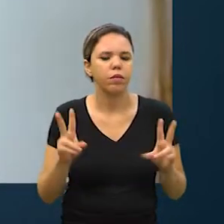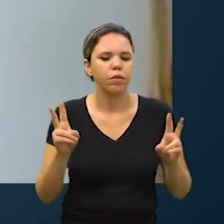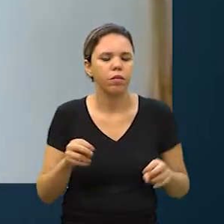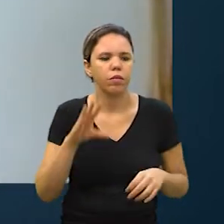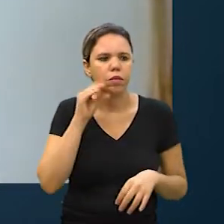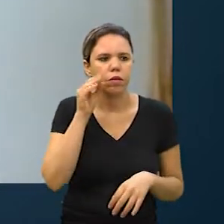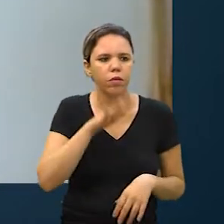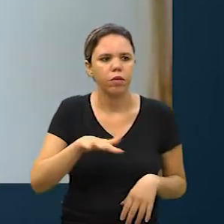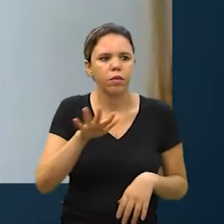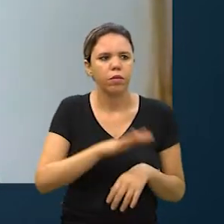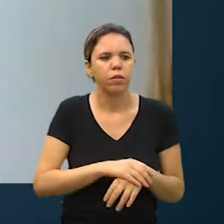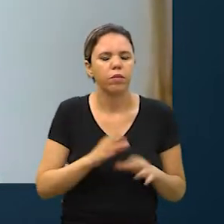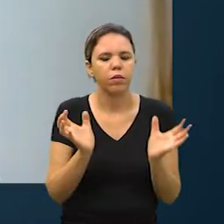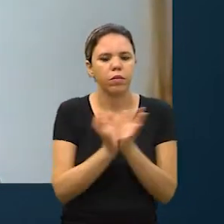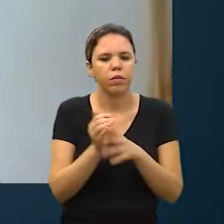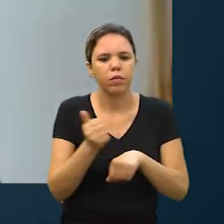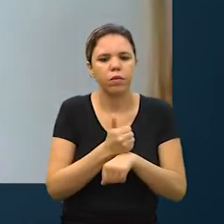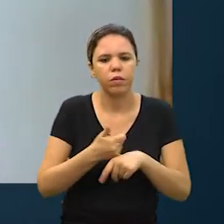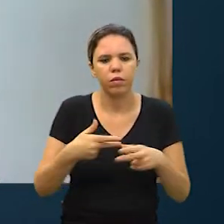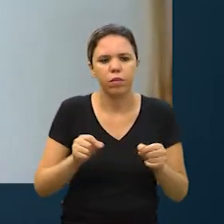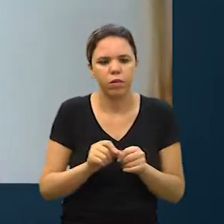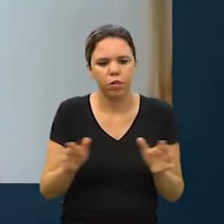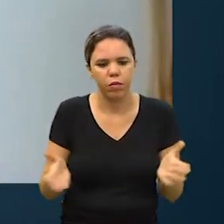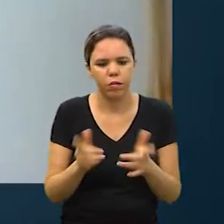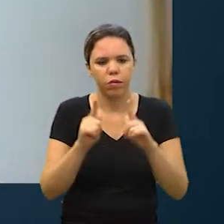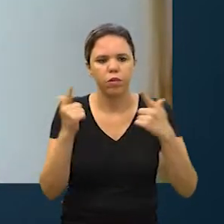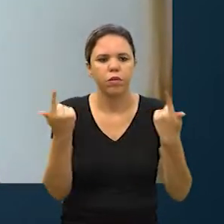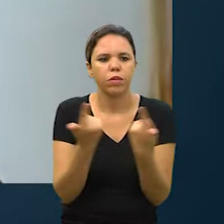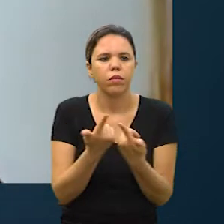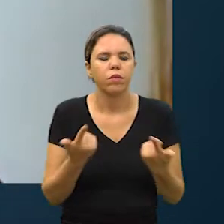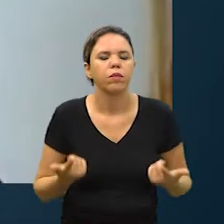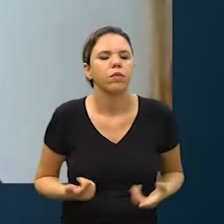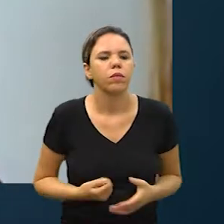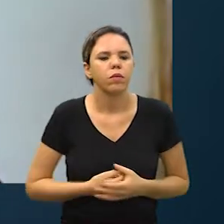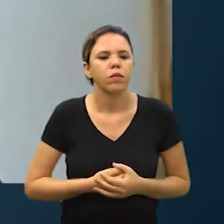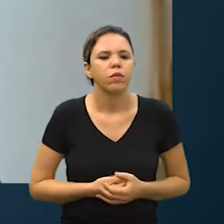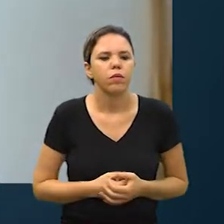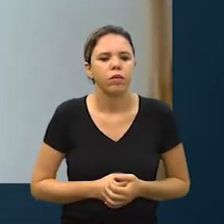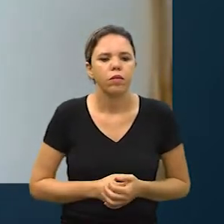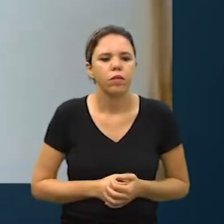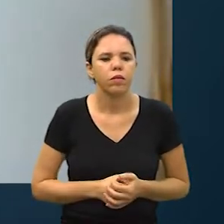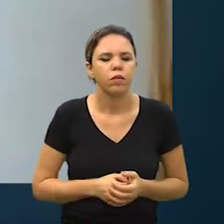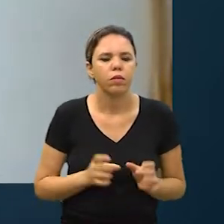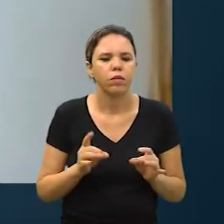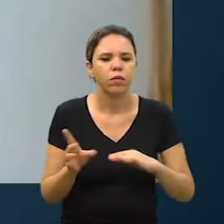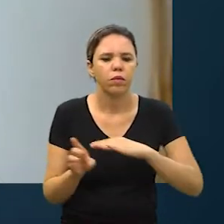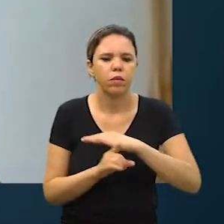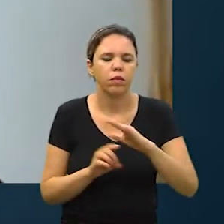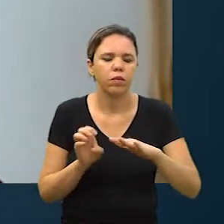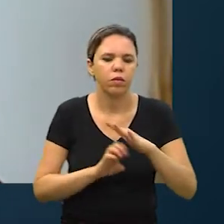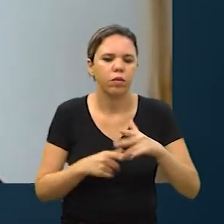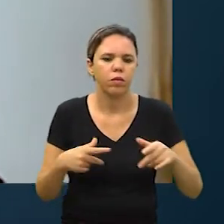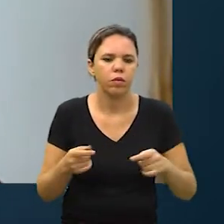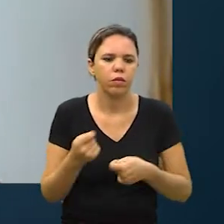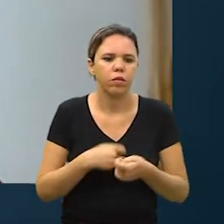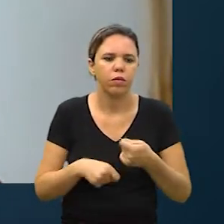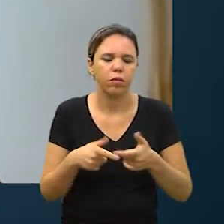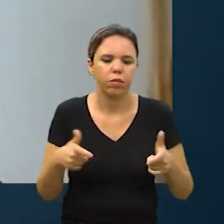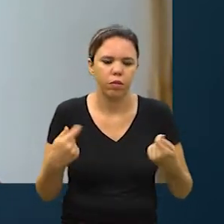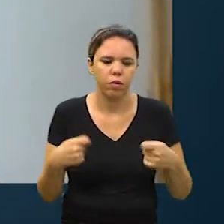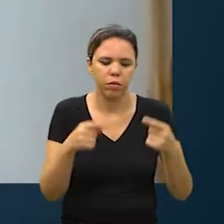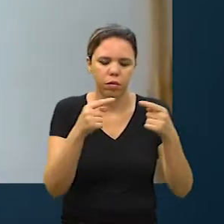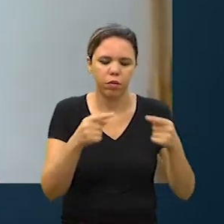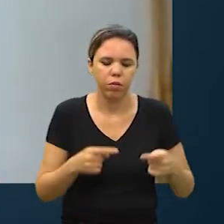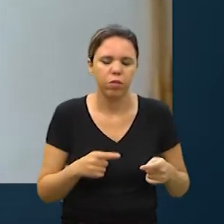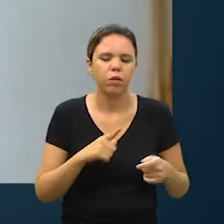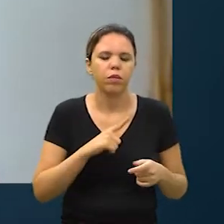constantes, relação com funcionário, relação com equipe, motivação, gestão, relação com fornecedores, enfim, demanda uma